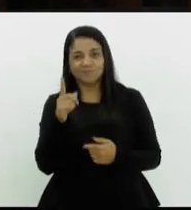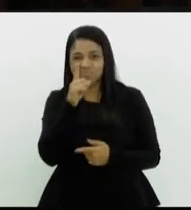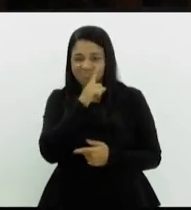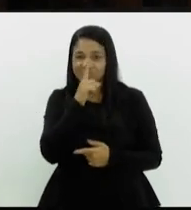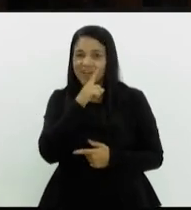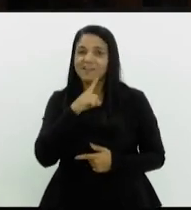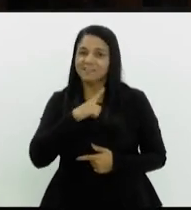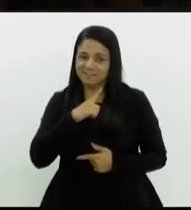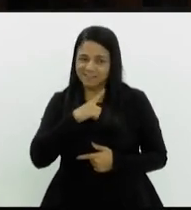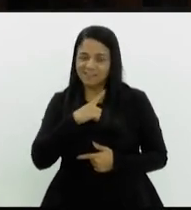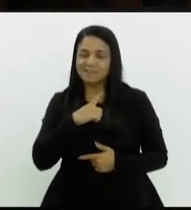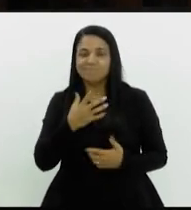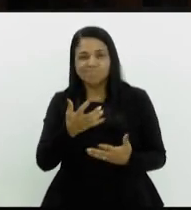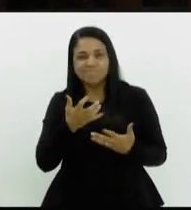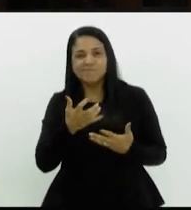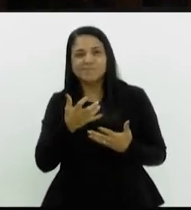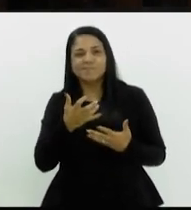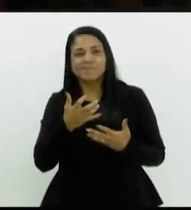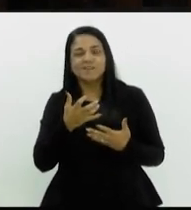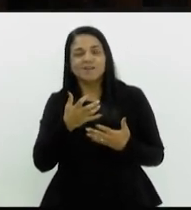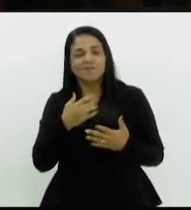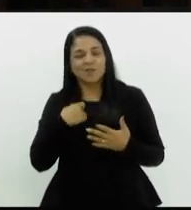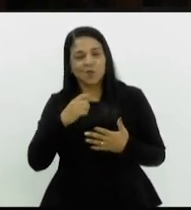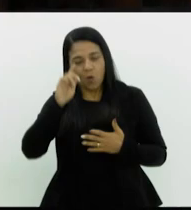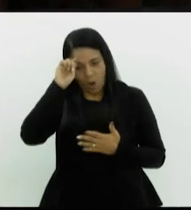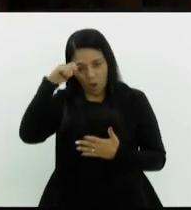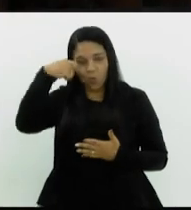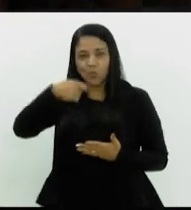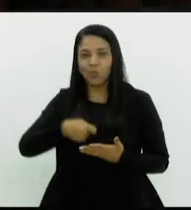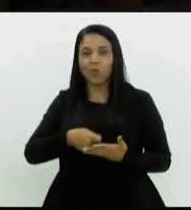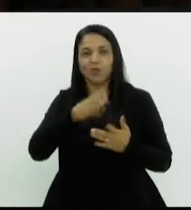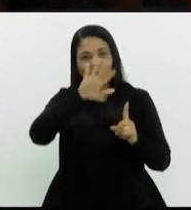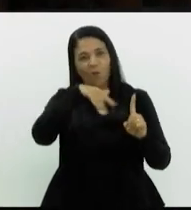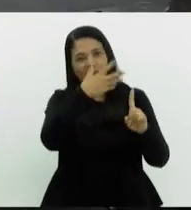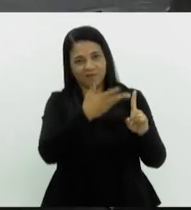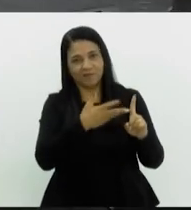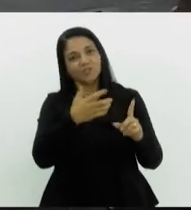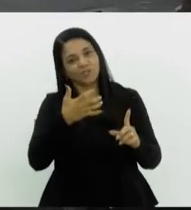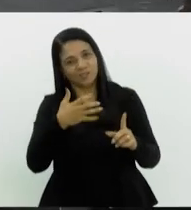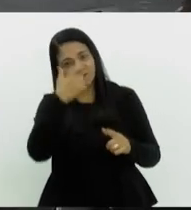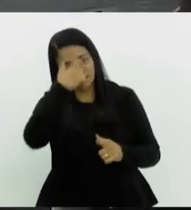Eu queria muito ter sido o autor dessa homenagem.